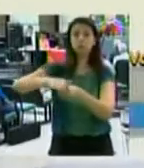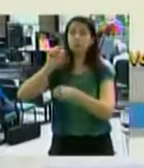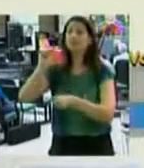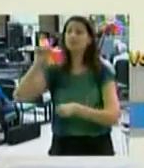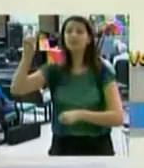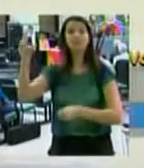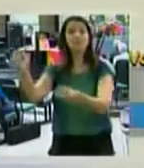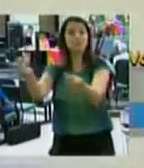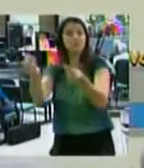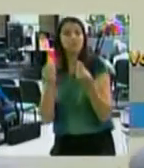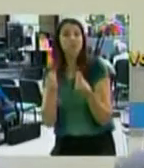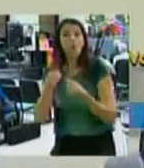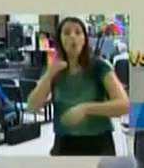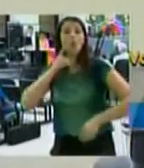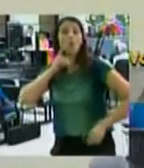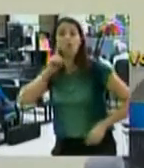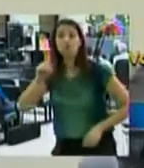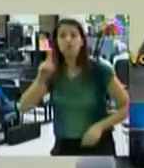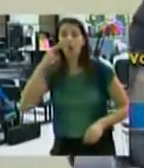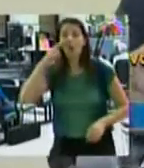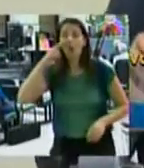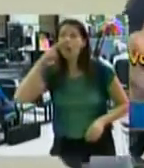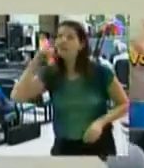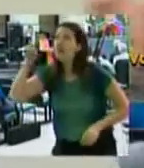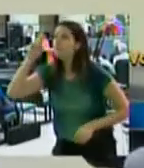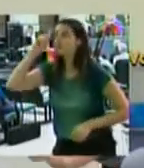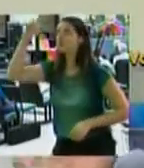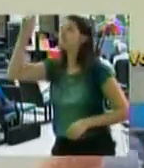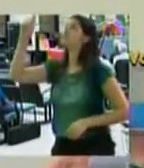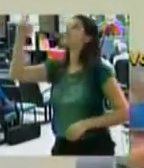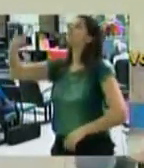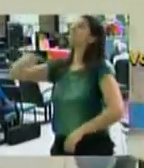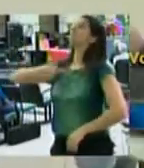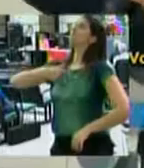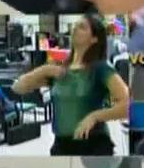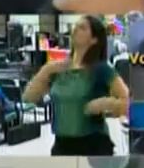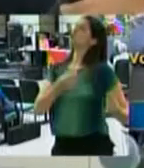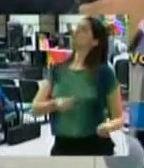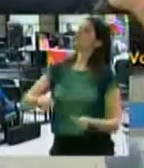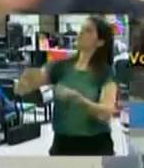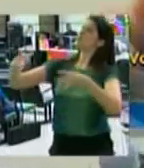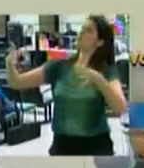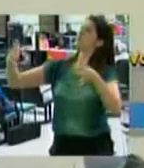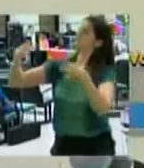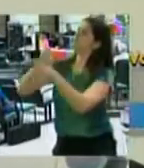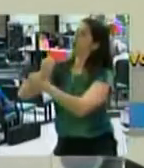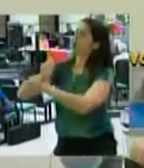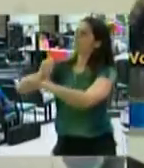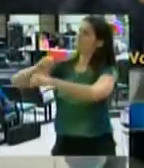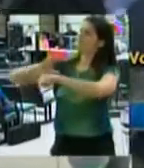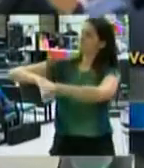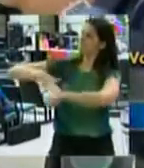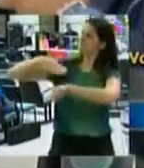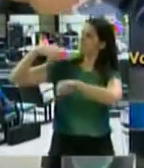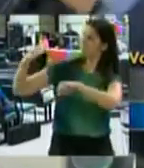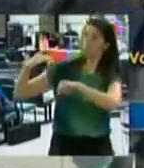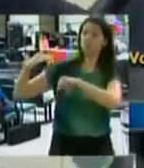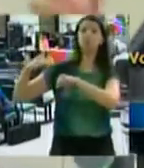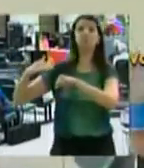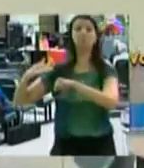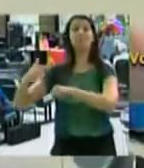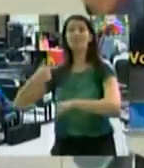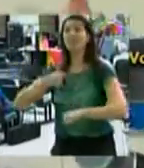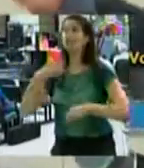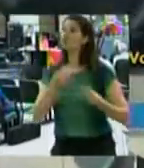deu. E um dia olhar para o Senhor e dizer: eu estou te devolvendo em dobro, eu estou te devolvendo em dobro,